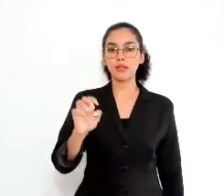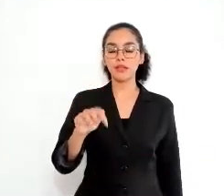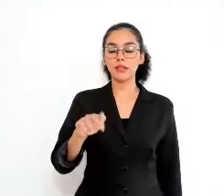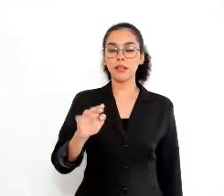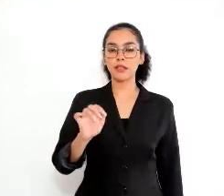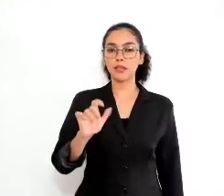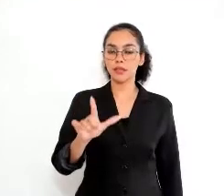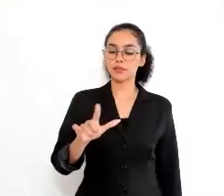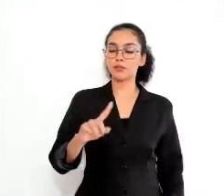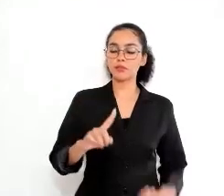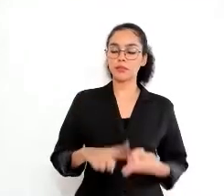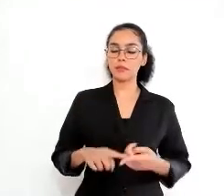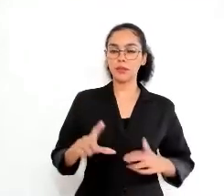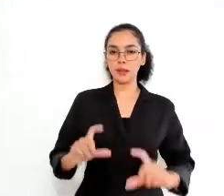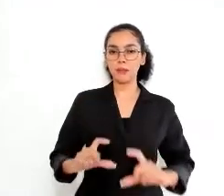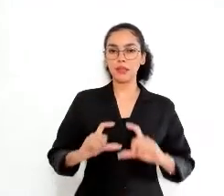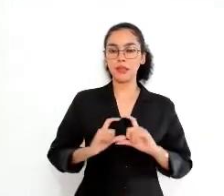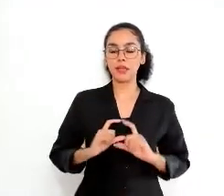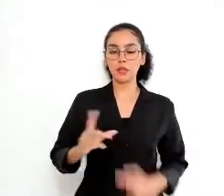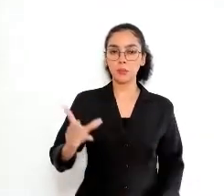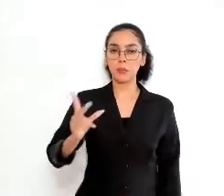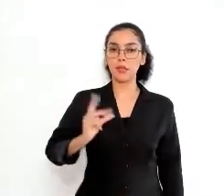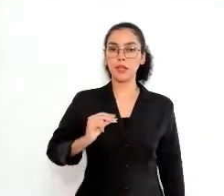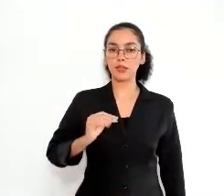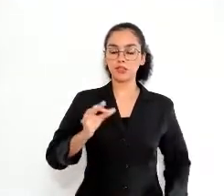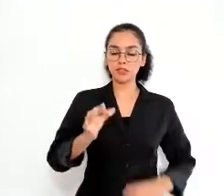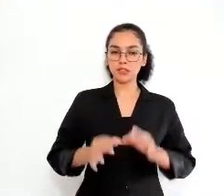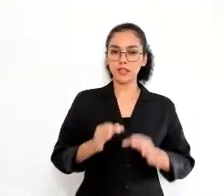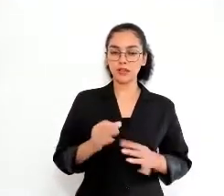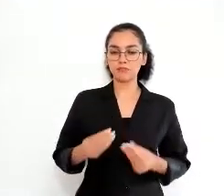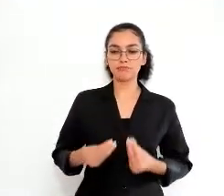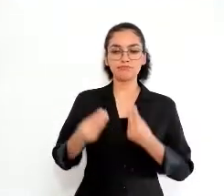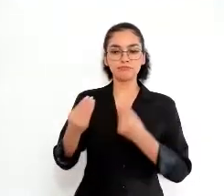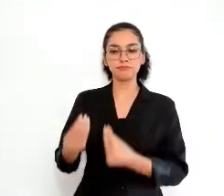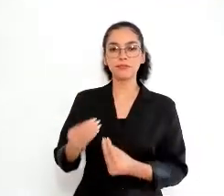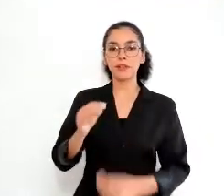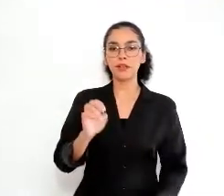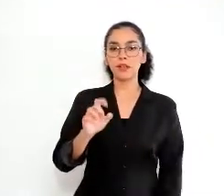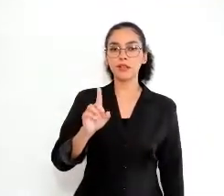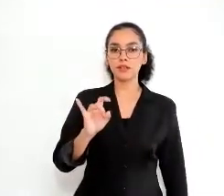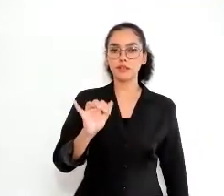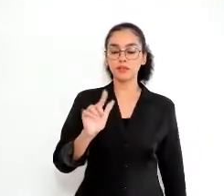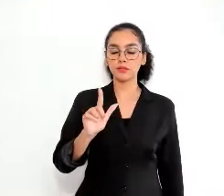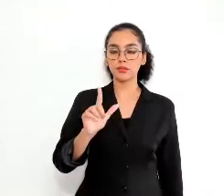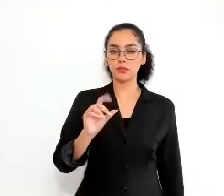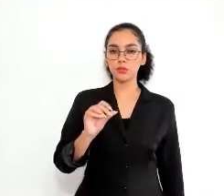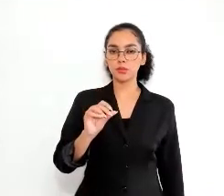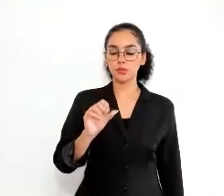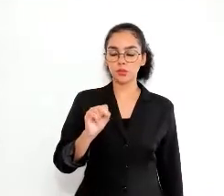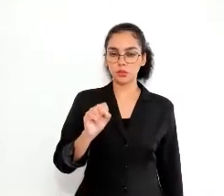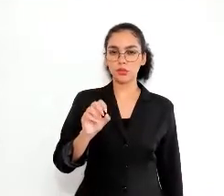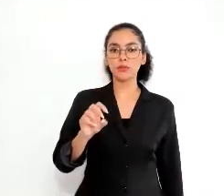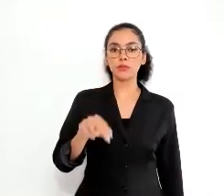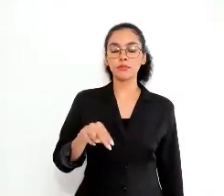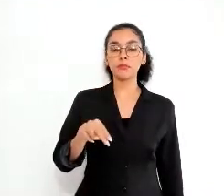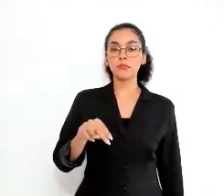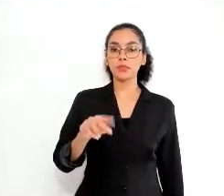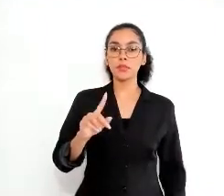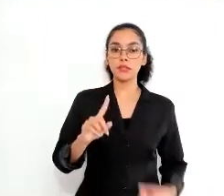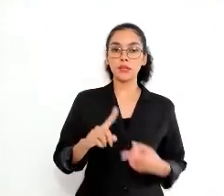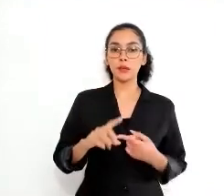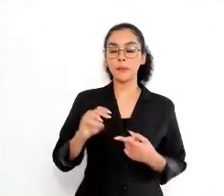Judiciário, que será entregue a Edilson Ferreira Nobre, ao querido Magnus Delgado, Armando